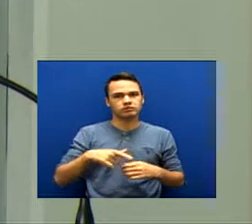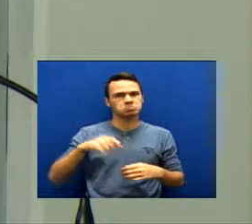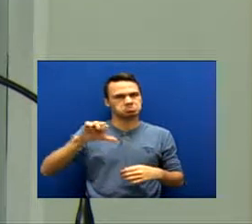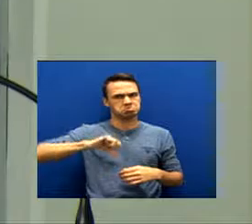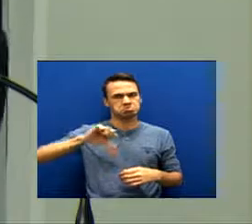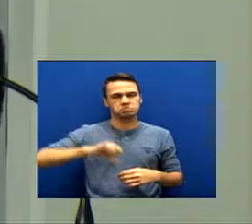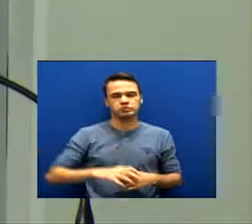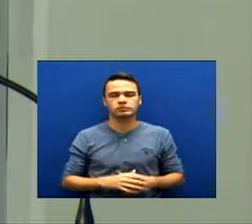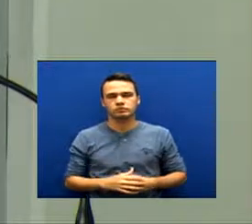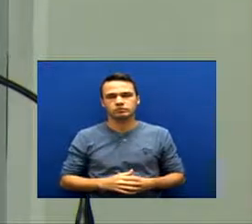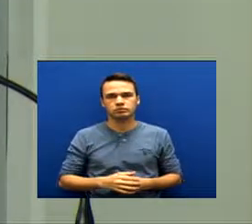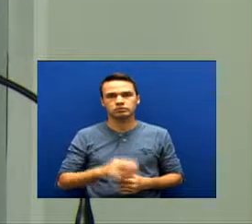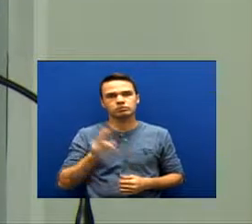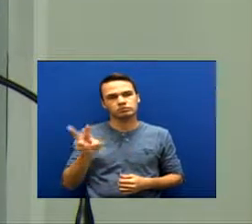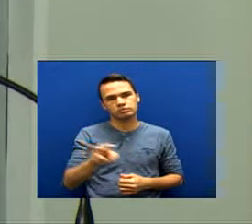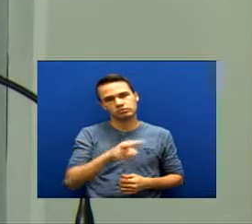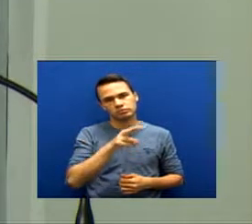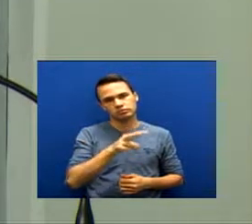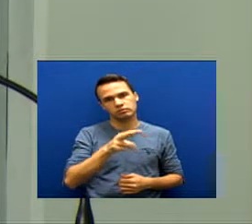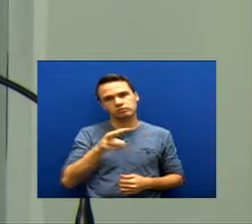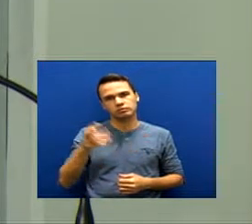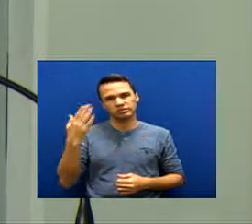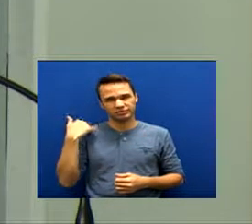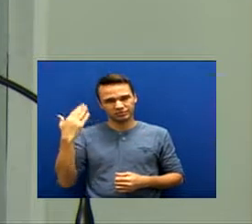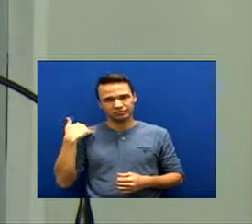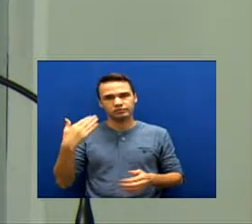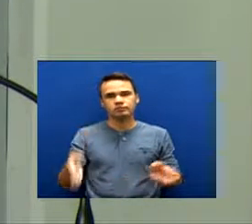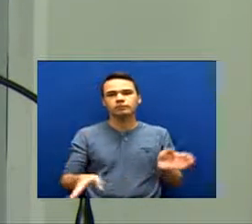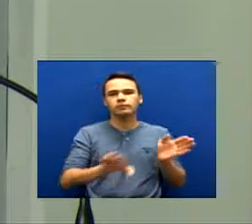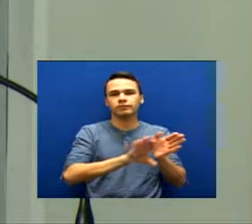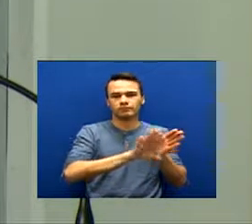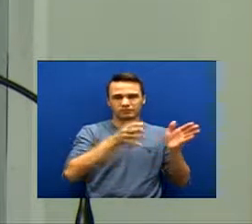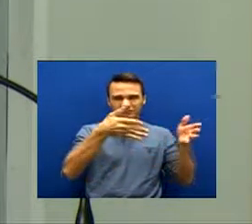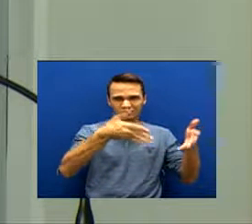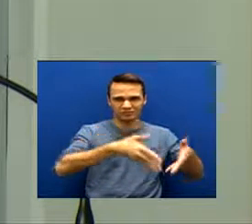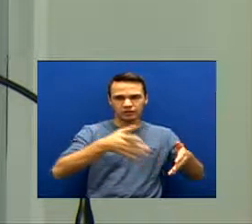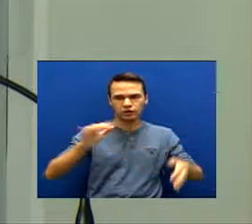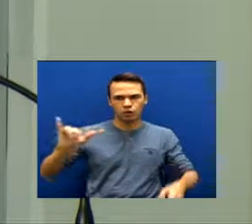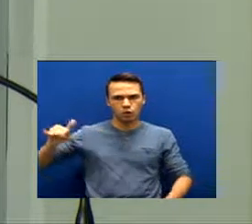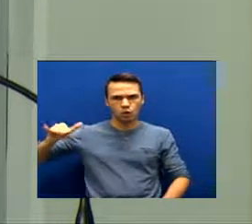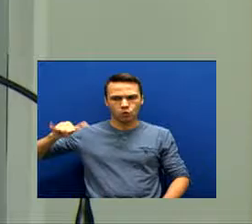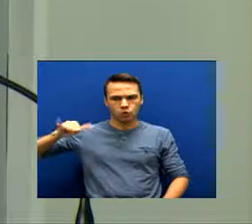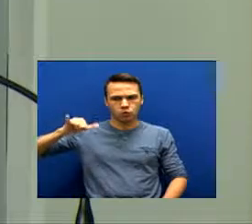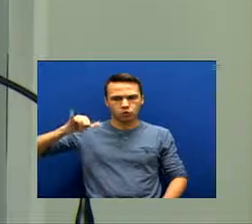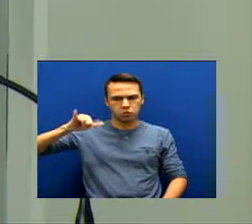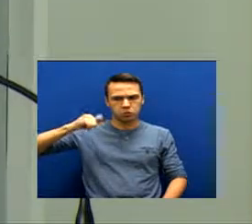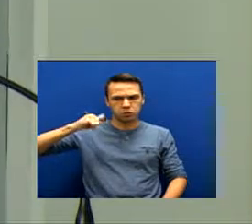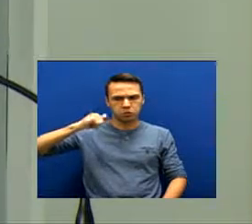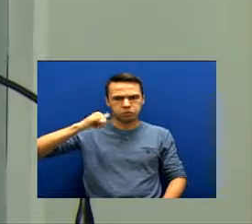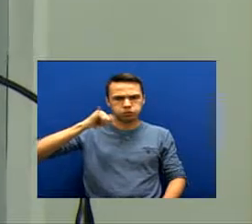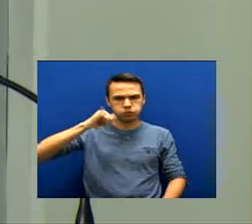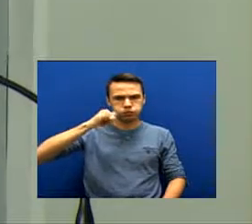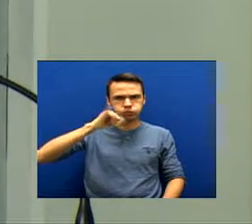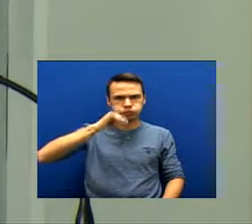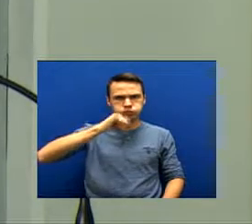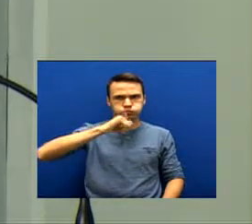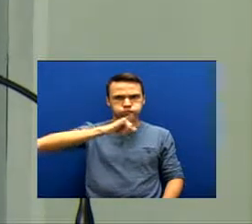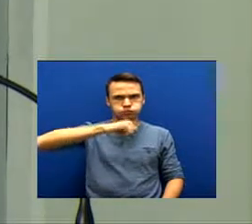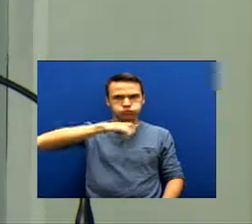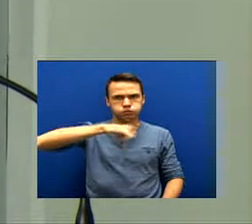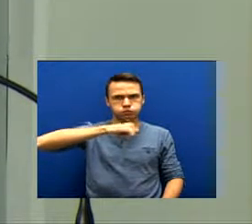tolo, para mim era um medo pequeno, para mim era algo infantil de uma criança que não sabia medir de onde vinha, muitas vezes,